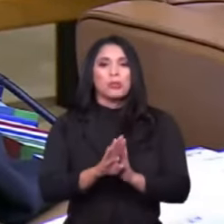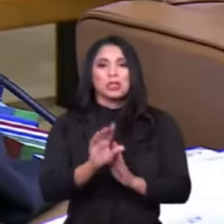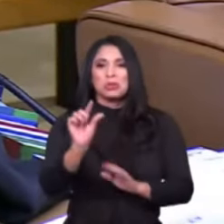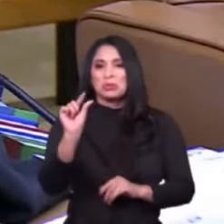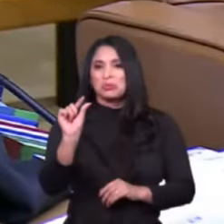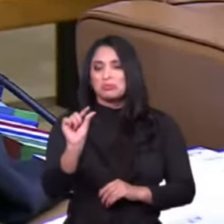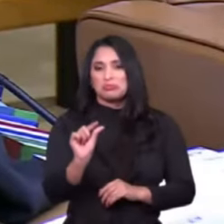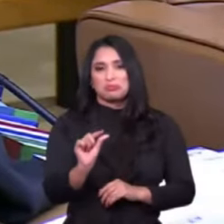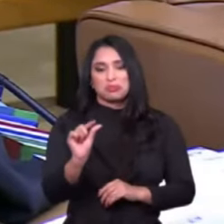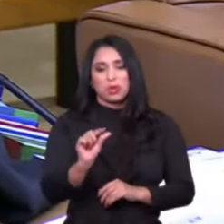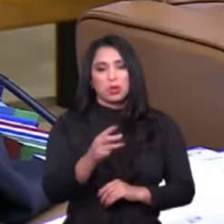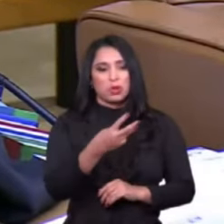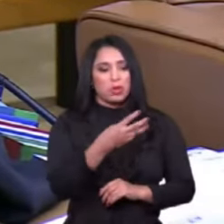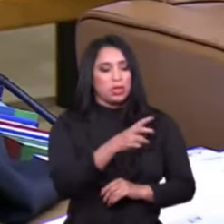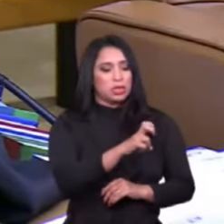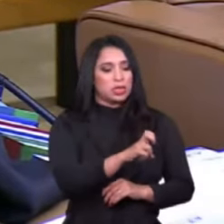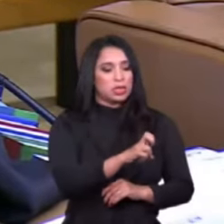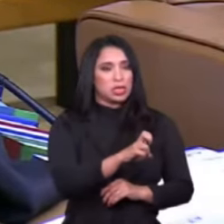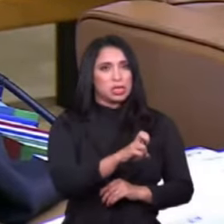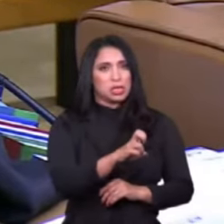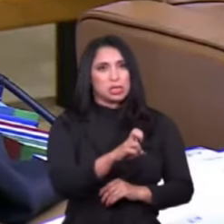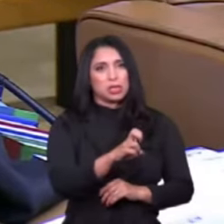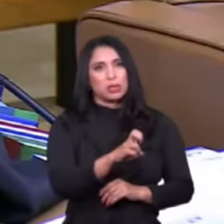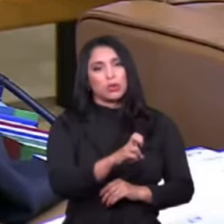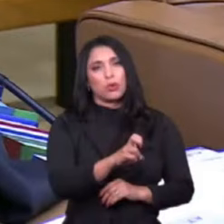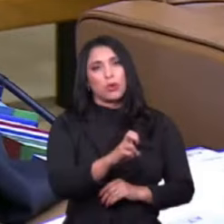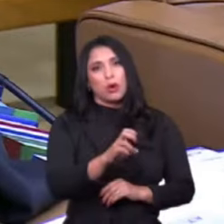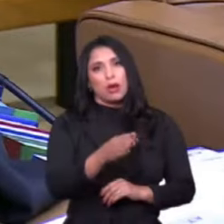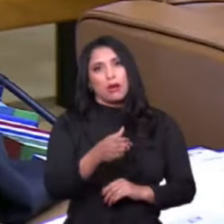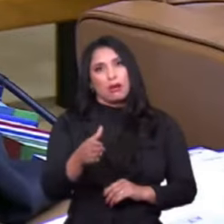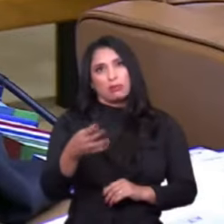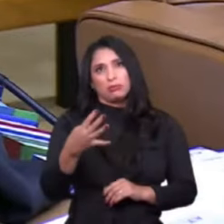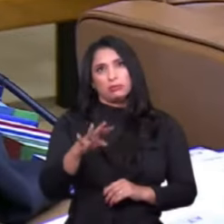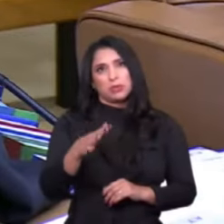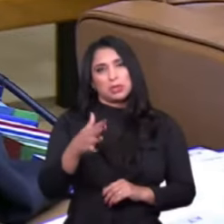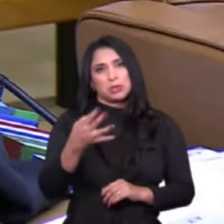ligeiramente, de 35% para 40%.